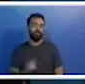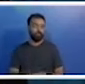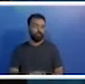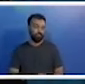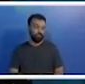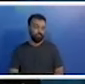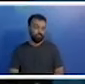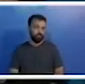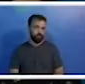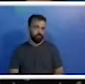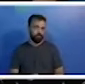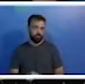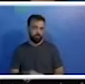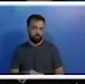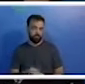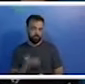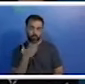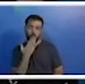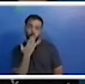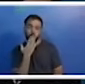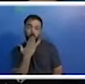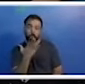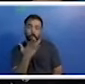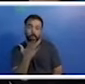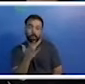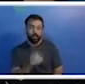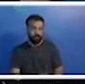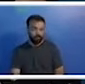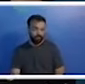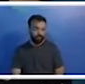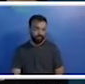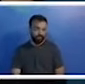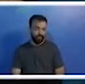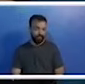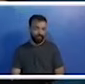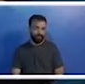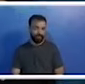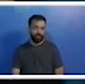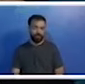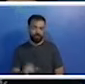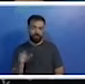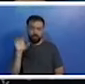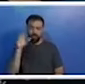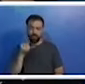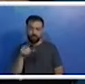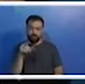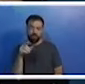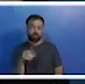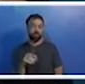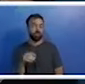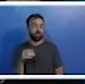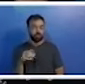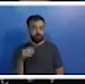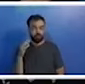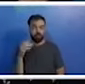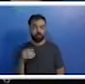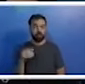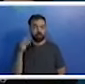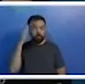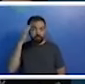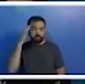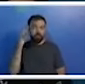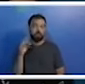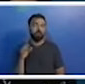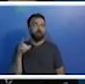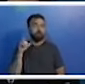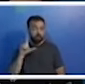olha essa daqui está mandando um beijo já perceberam como a gente consegue entender a mensagem entender o